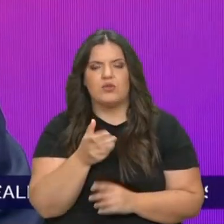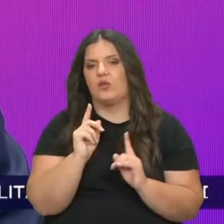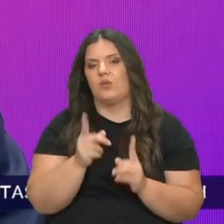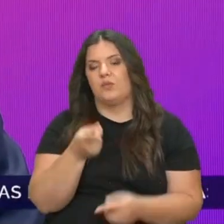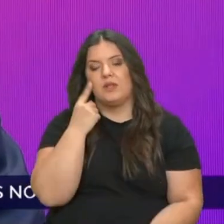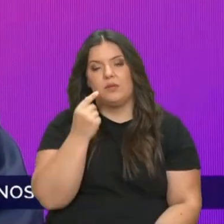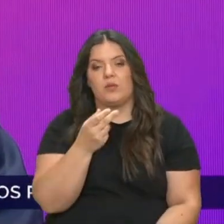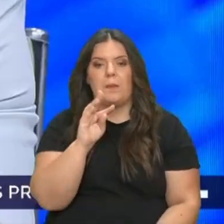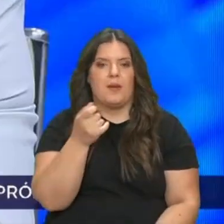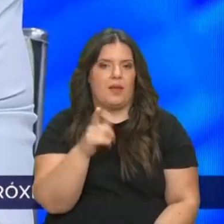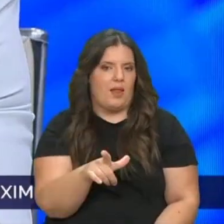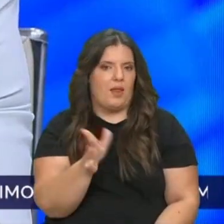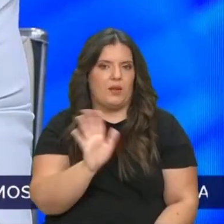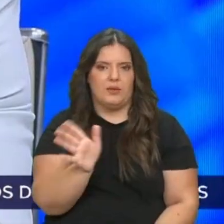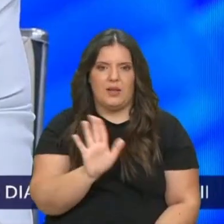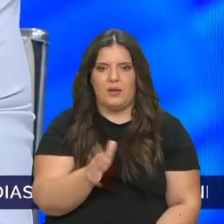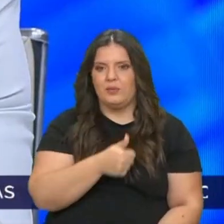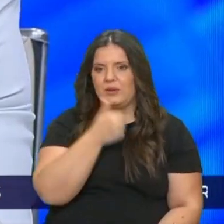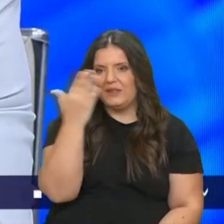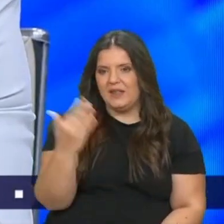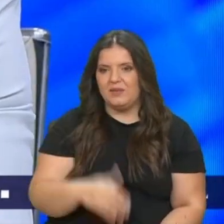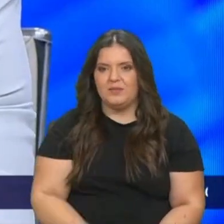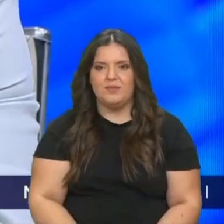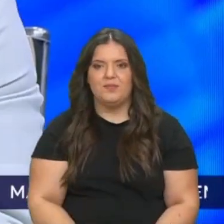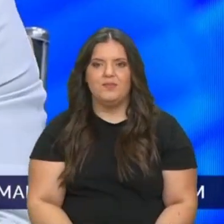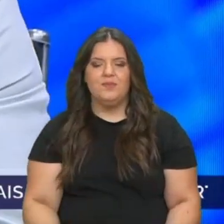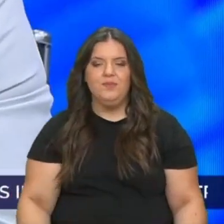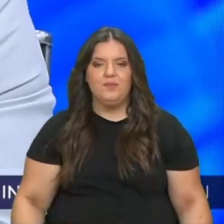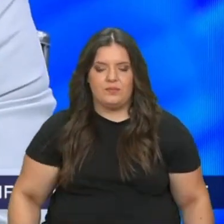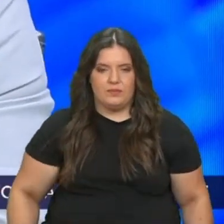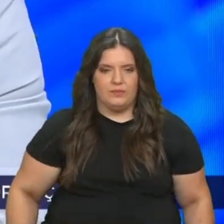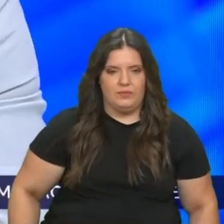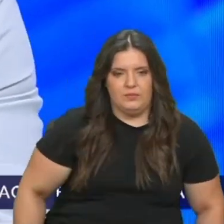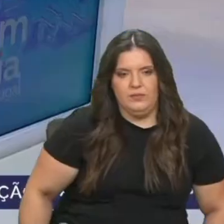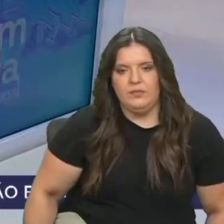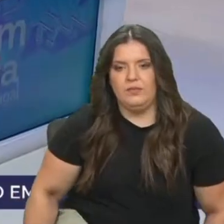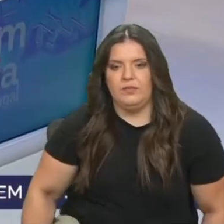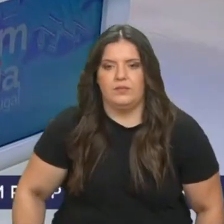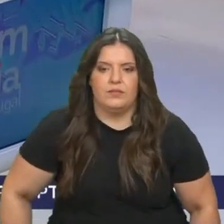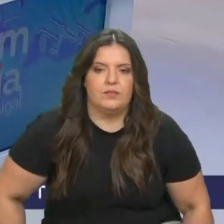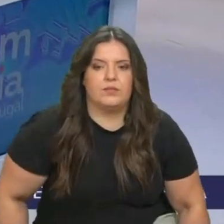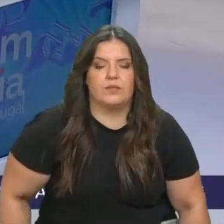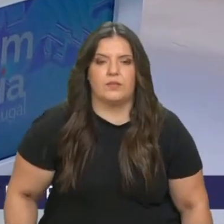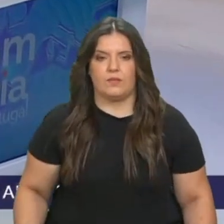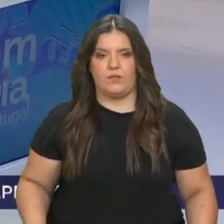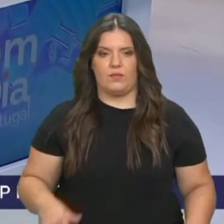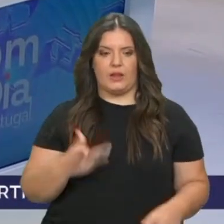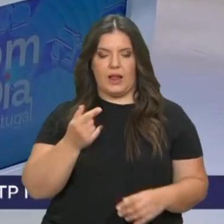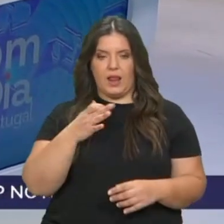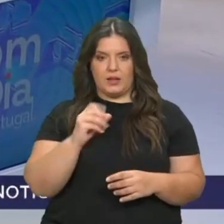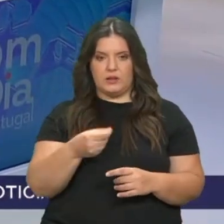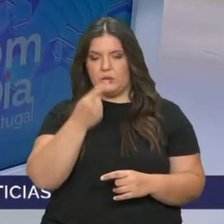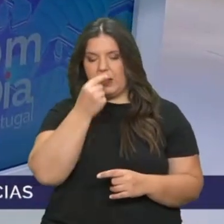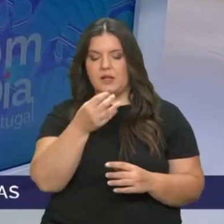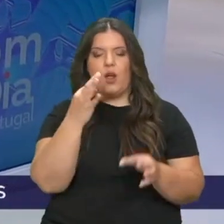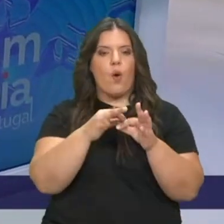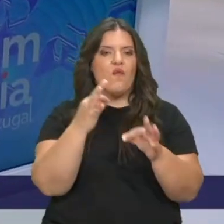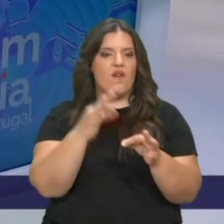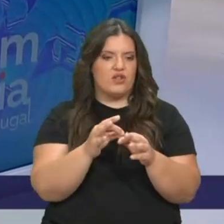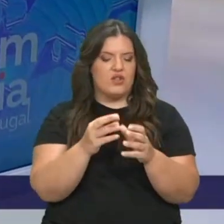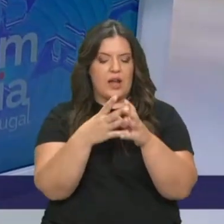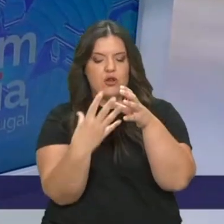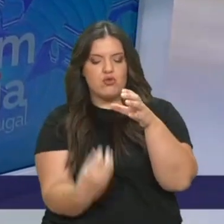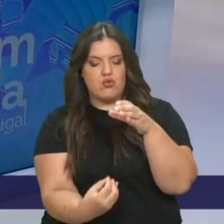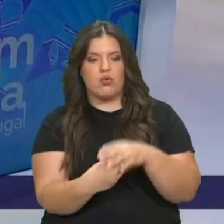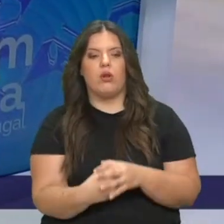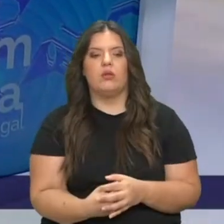com o Miguel Gonçalves. Olá, Miguel, muito bom dia. Bom dia. Há galáxias primordiais que se assemelham a cachos de uvas. Como é que isto se explica?